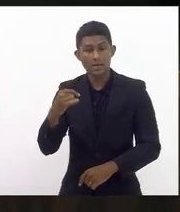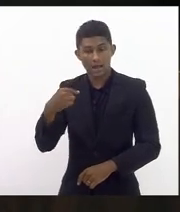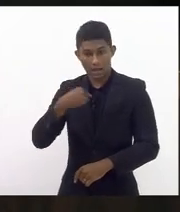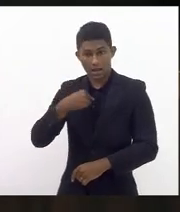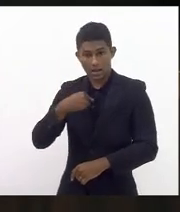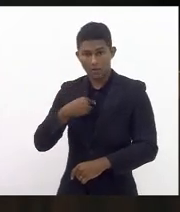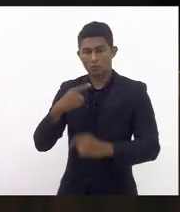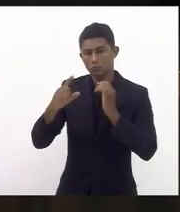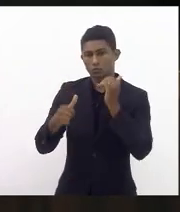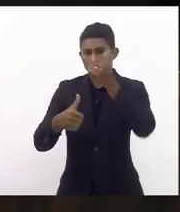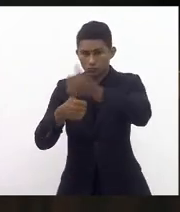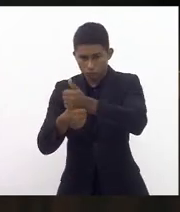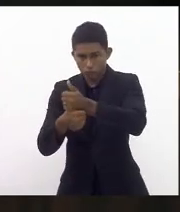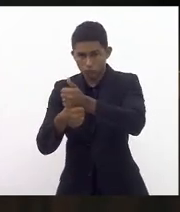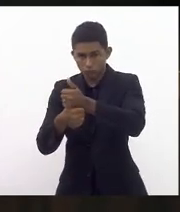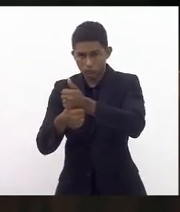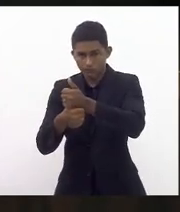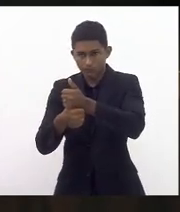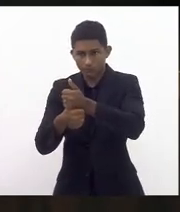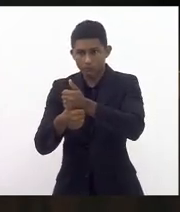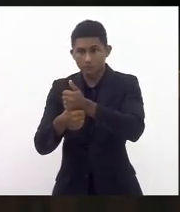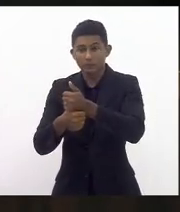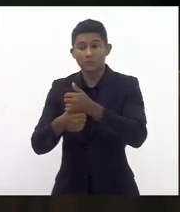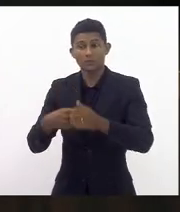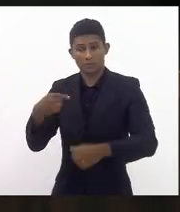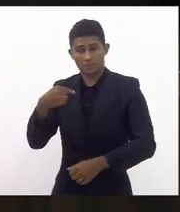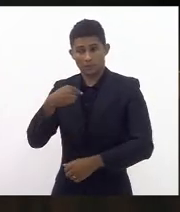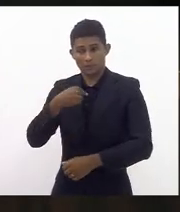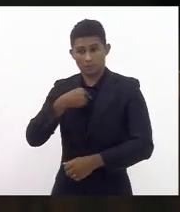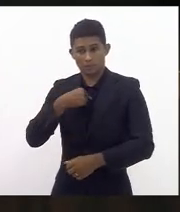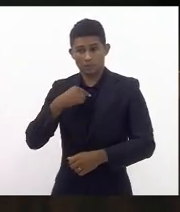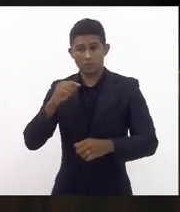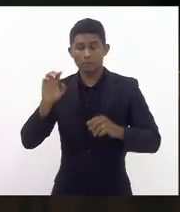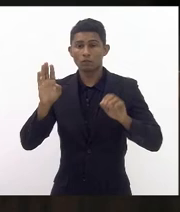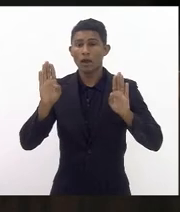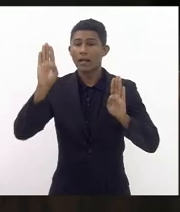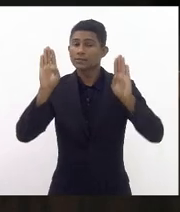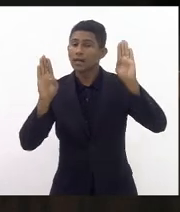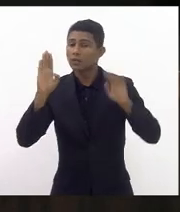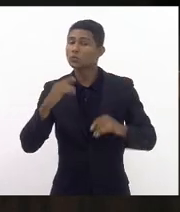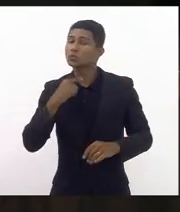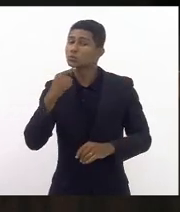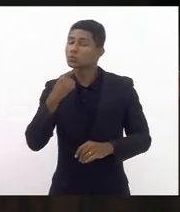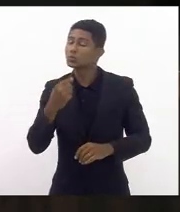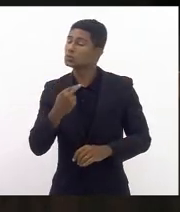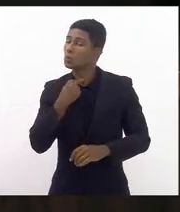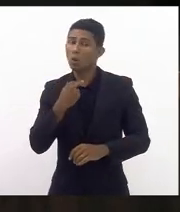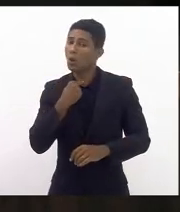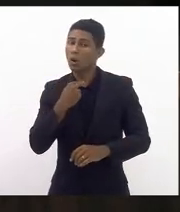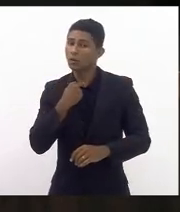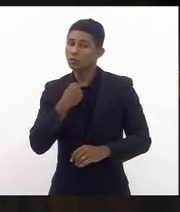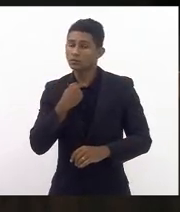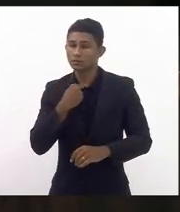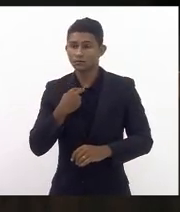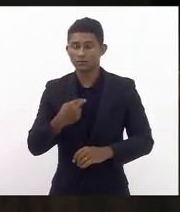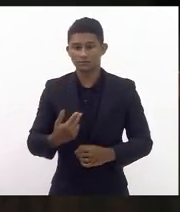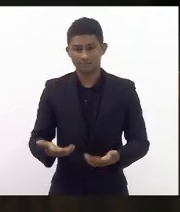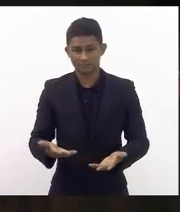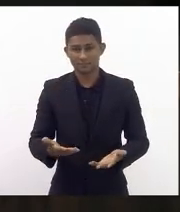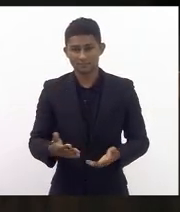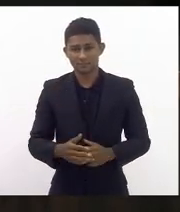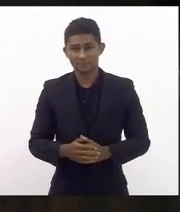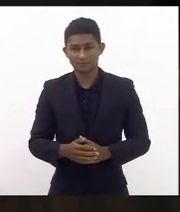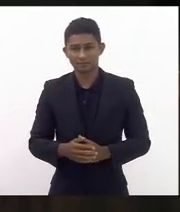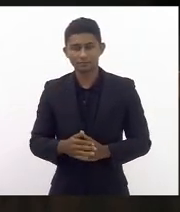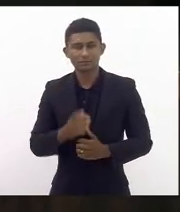impedido de ser candidato, a não ser candidato a governo. Não vou usar esse termo que o Valdeque